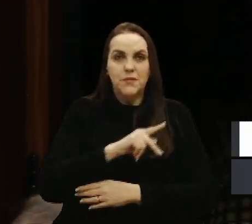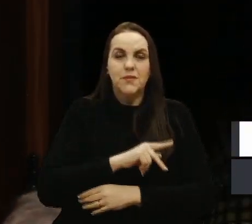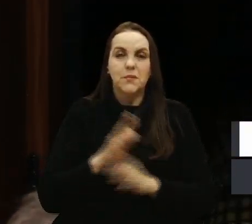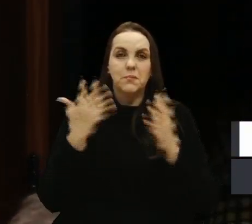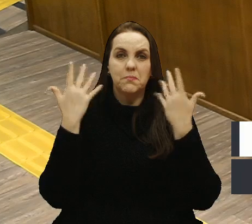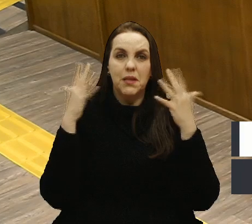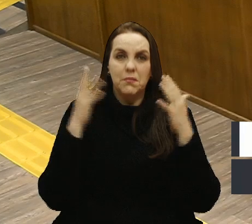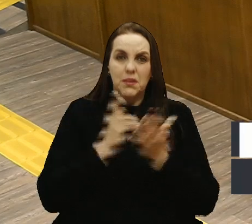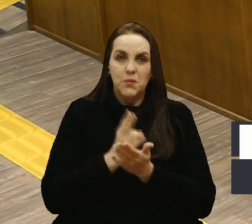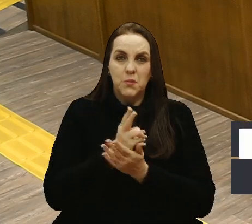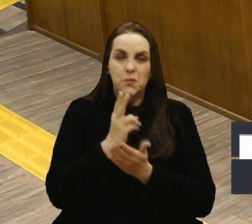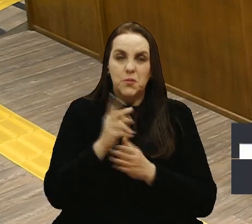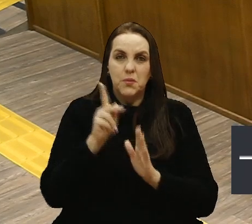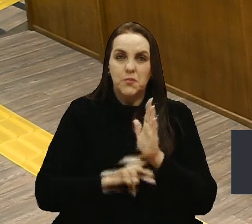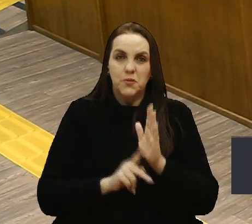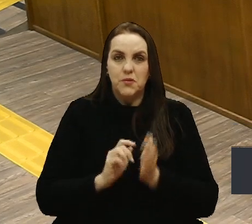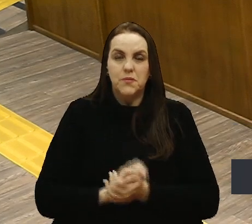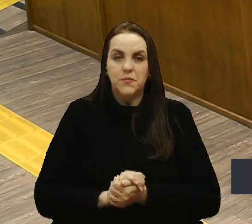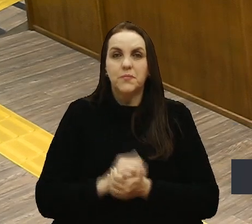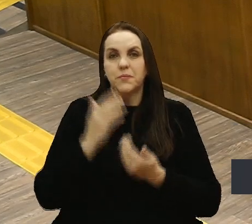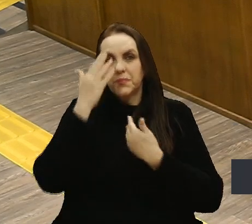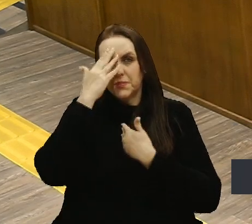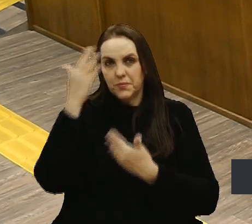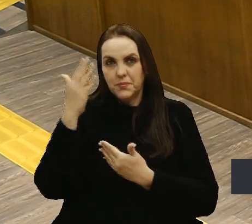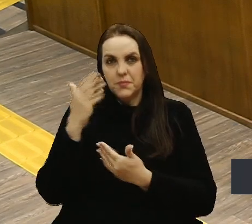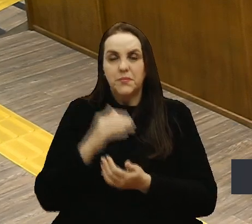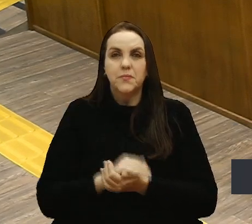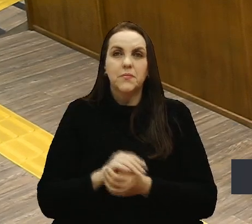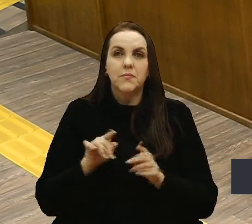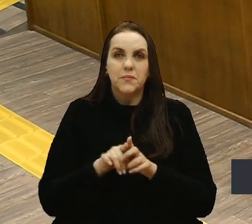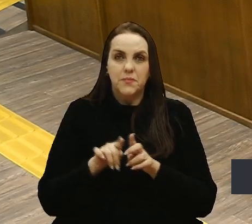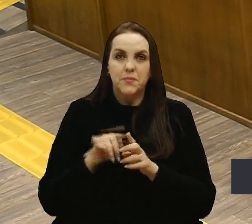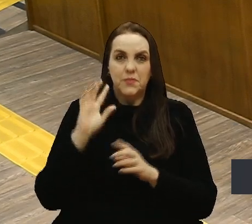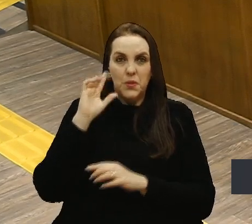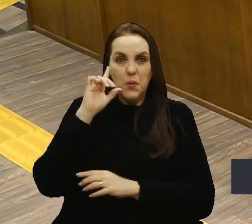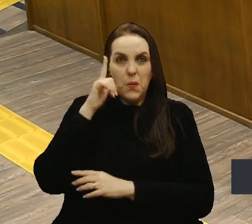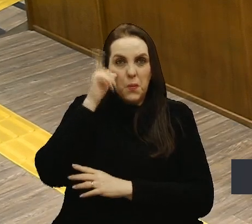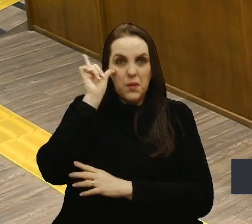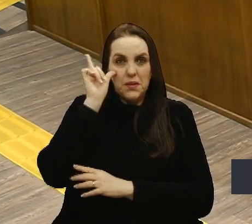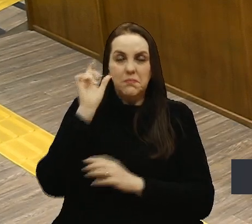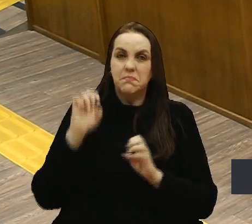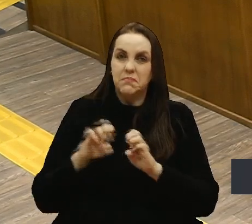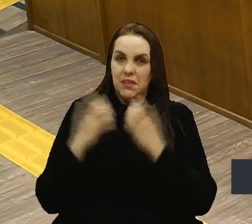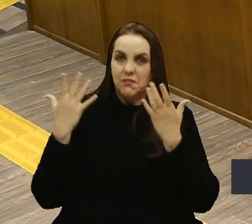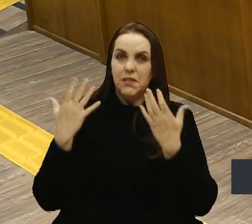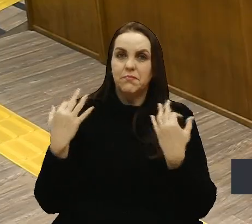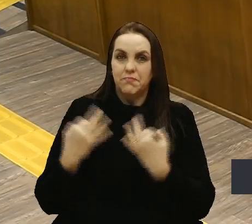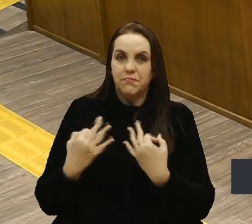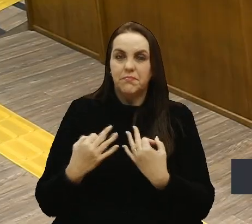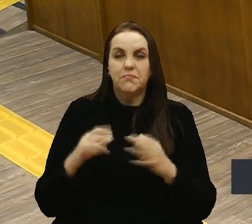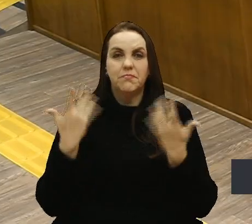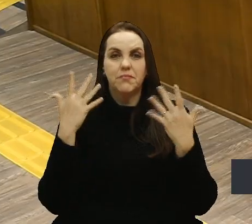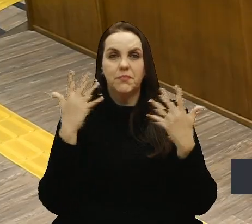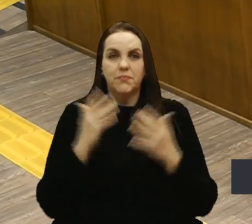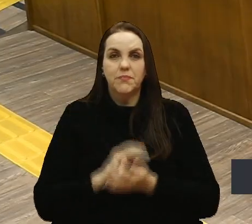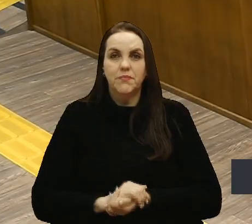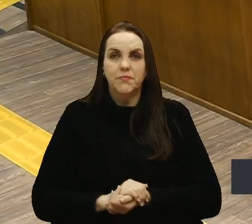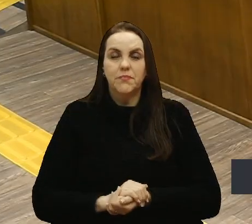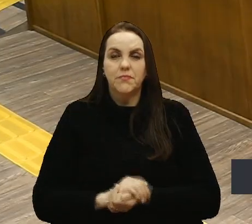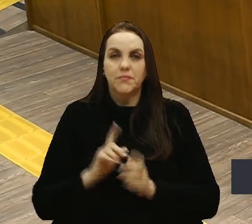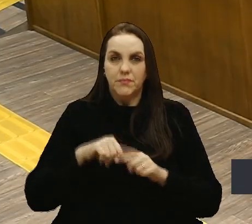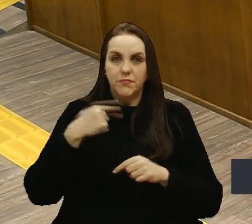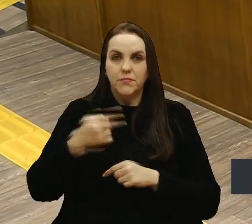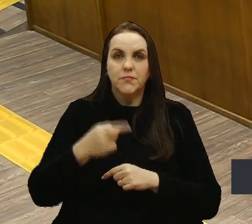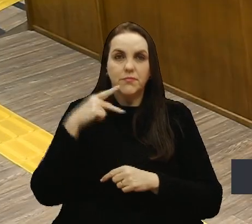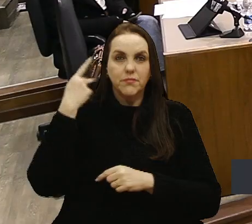nesse projeto. Obrigado, vereador. Parabéns ontem. Baita evento. Tá de parabéns. Próxima vereadora, Daiane